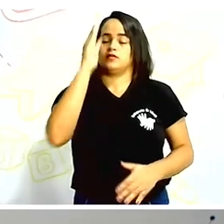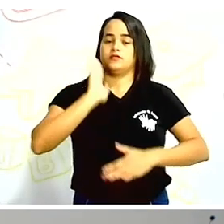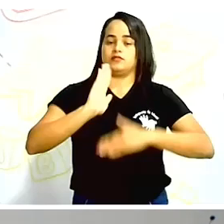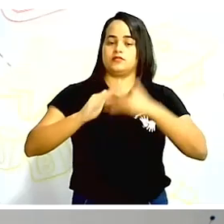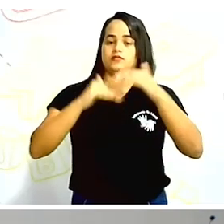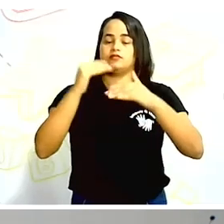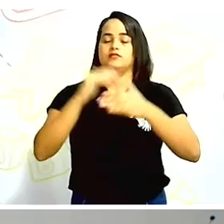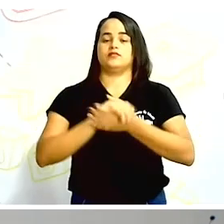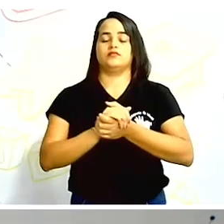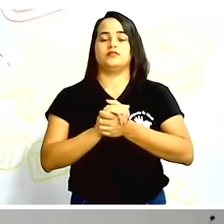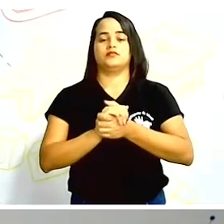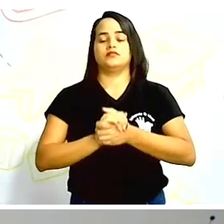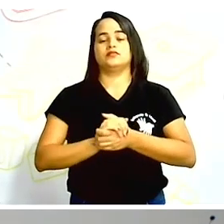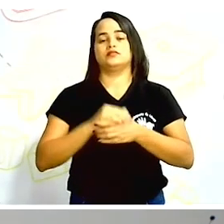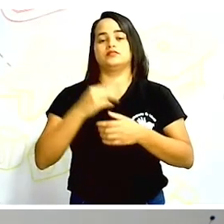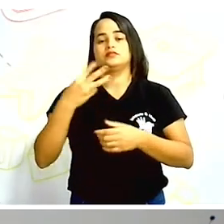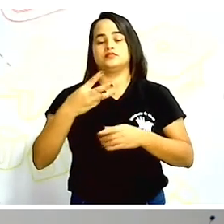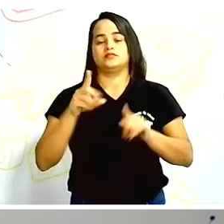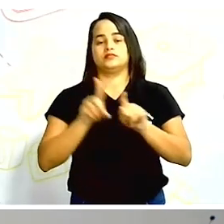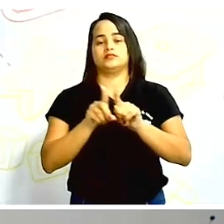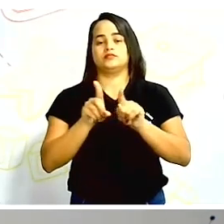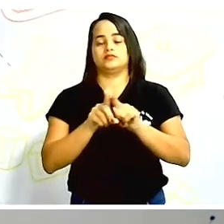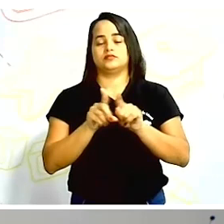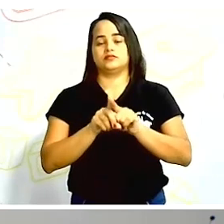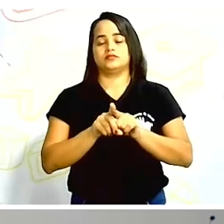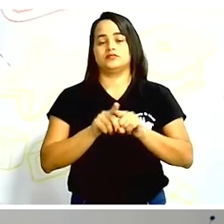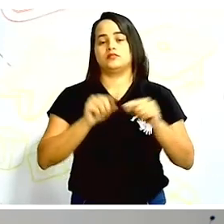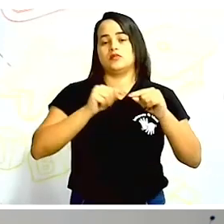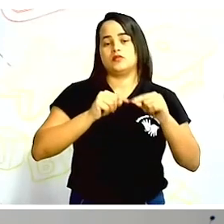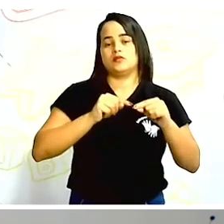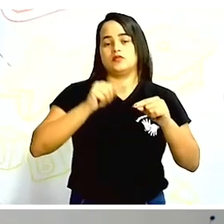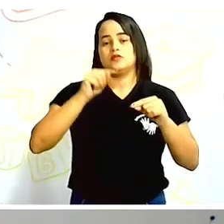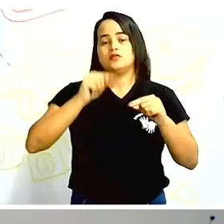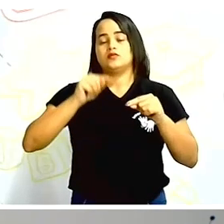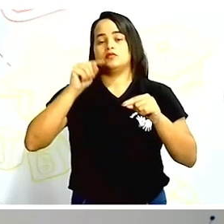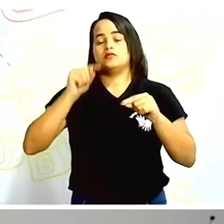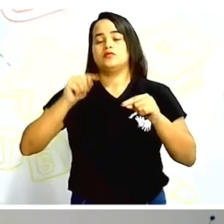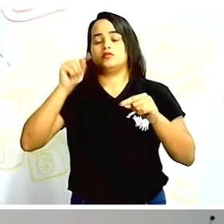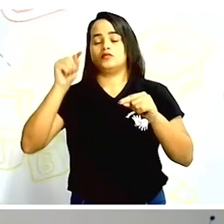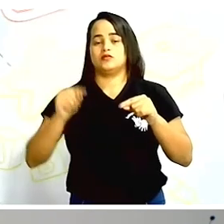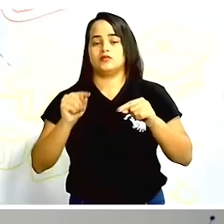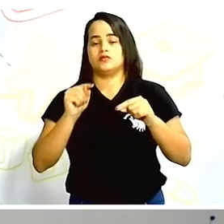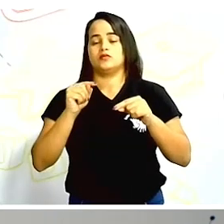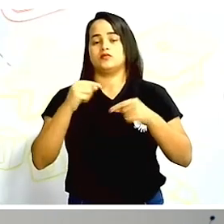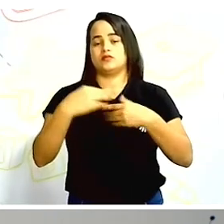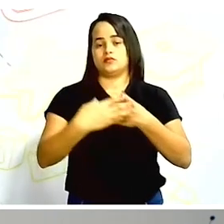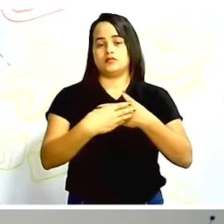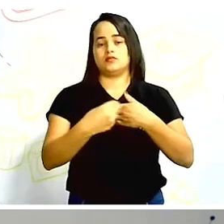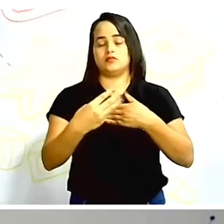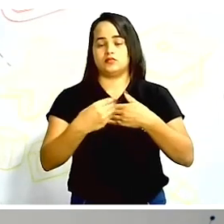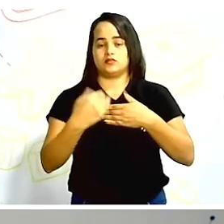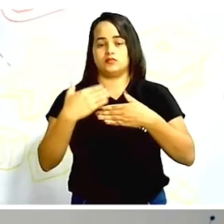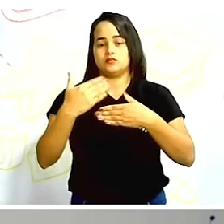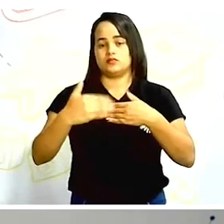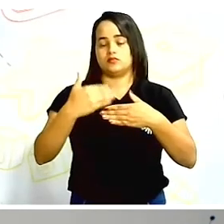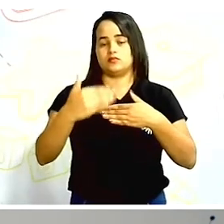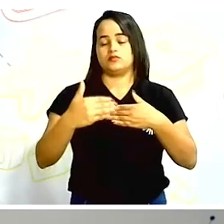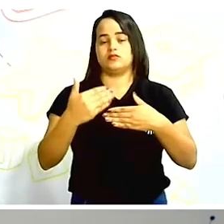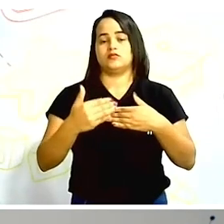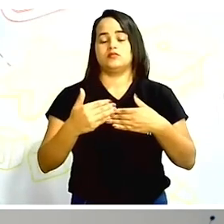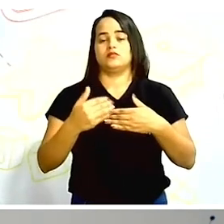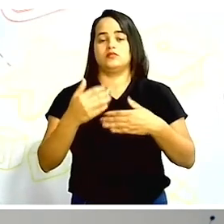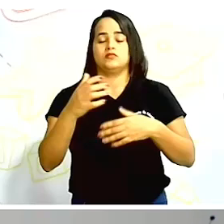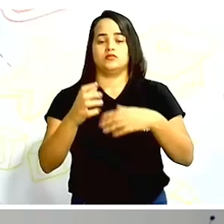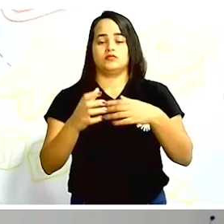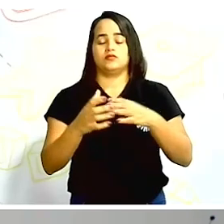desenvolvimento. Terceiro, aumenta o grau da atividade secretória das glândulas mamárias, que é para poder, né, soltar